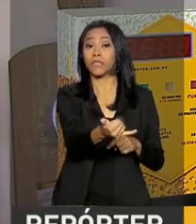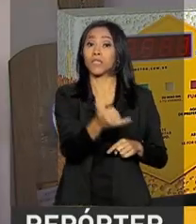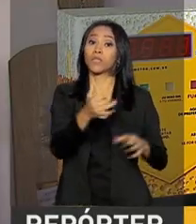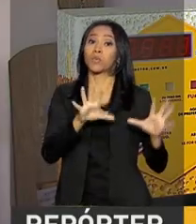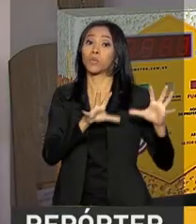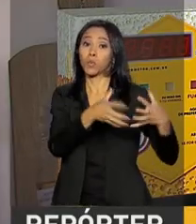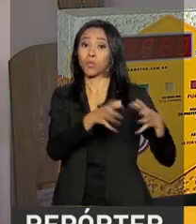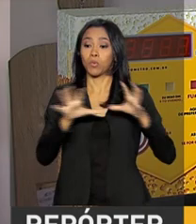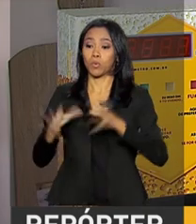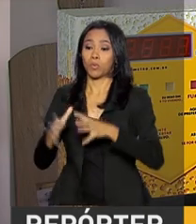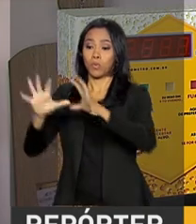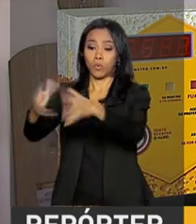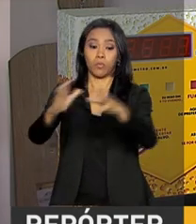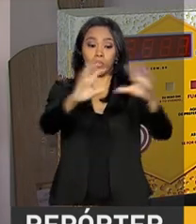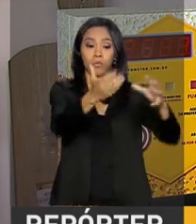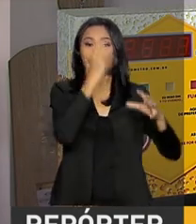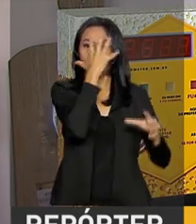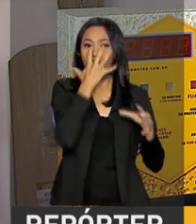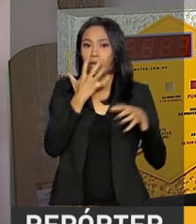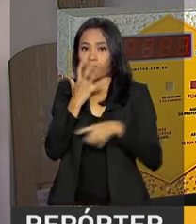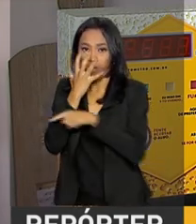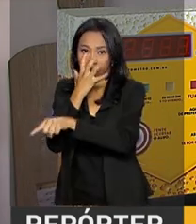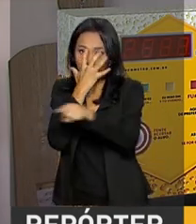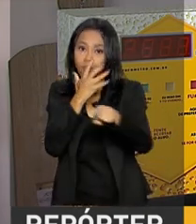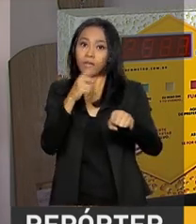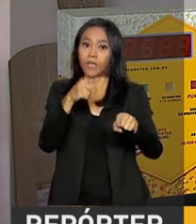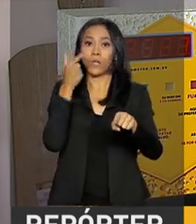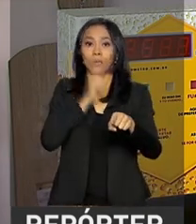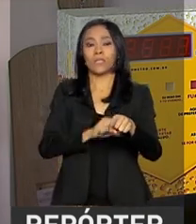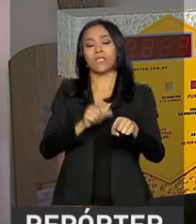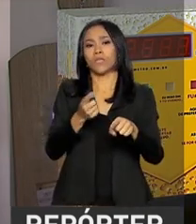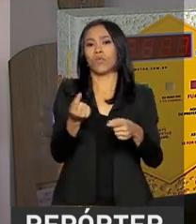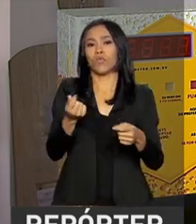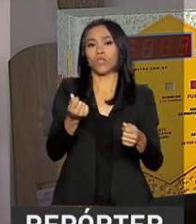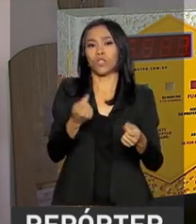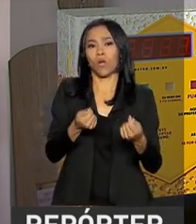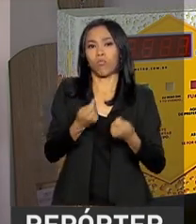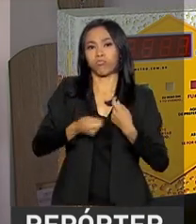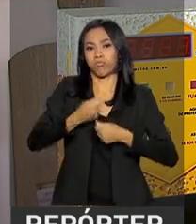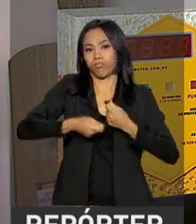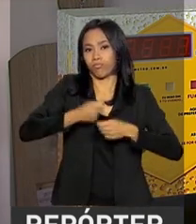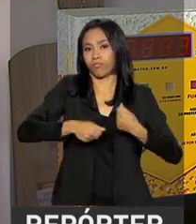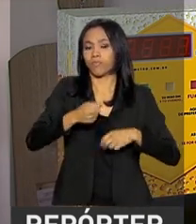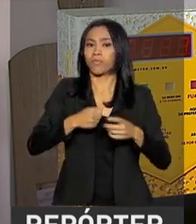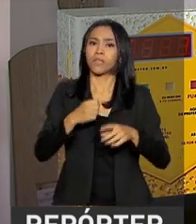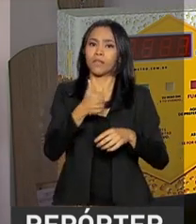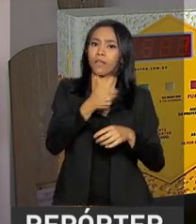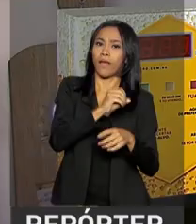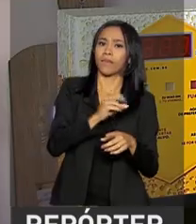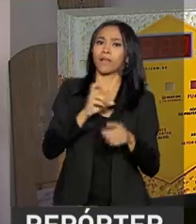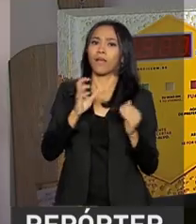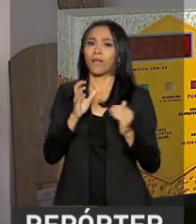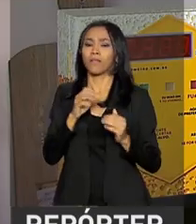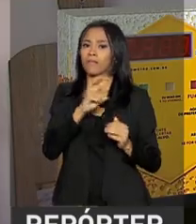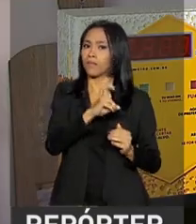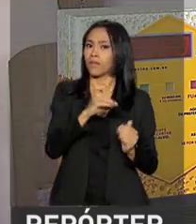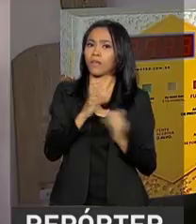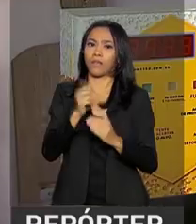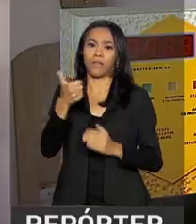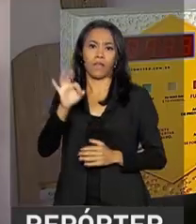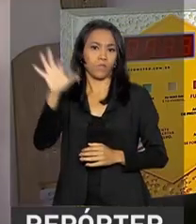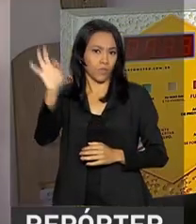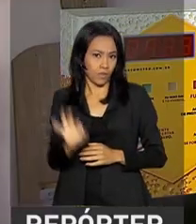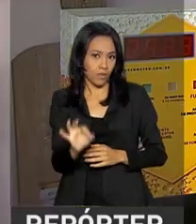que por conta disso a gente tem um faturamento em torno de 5 a 10 por cento acima do que dodô normalmente esperado